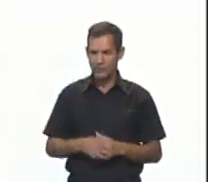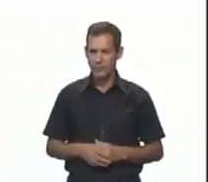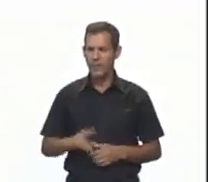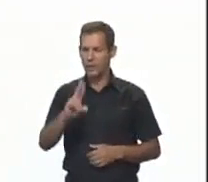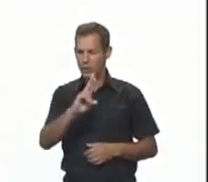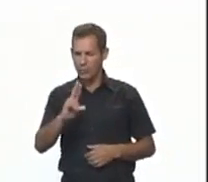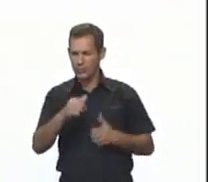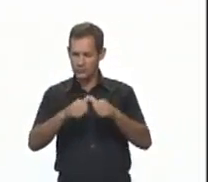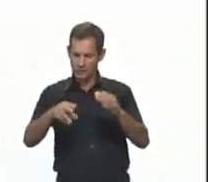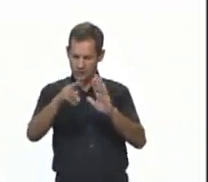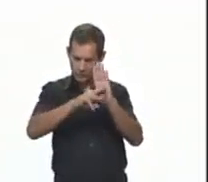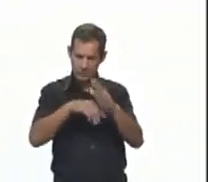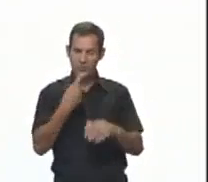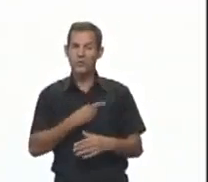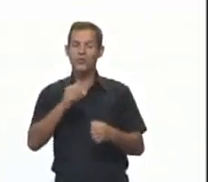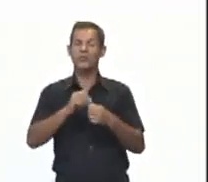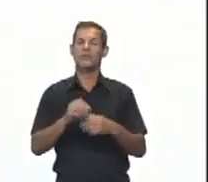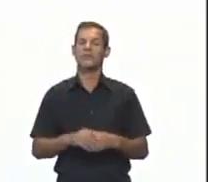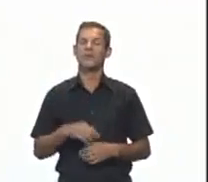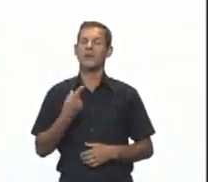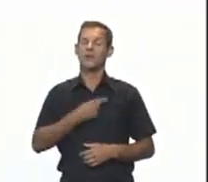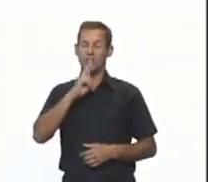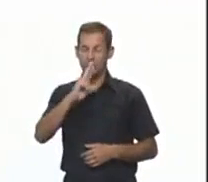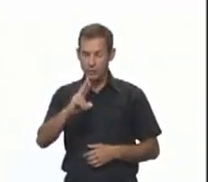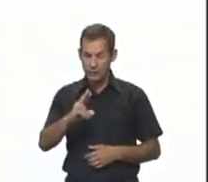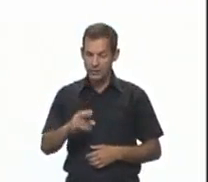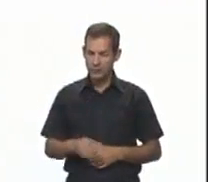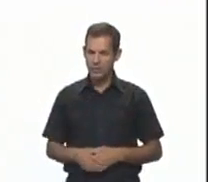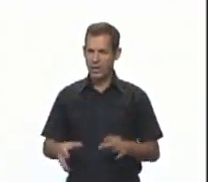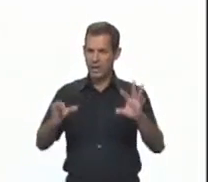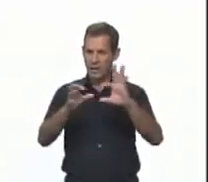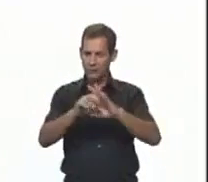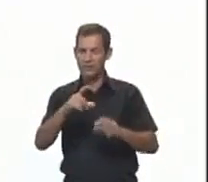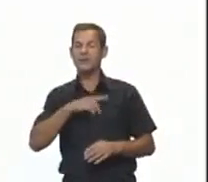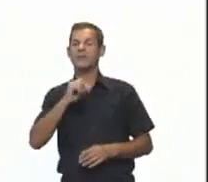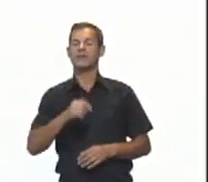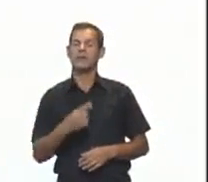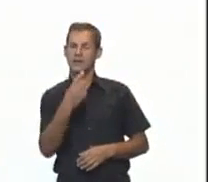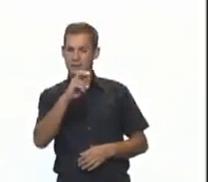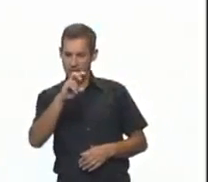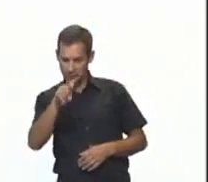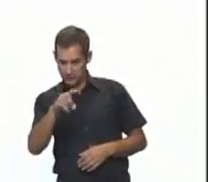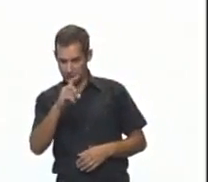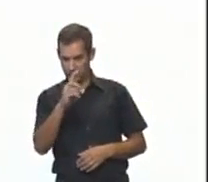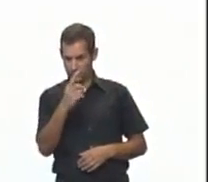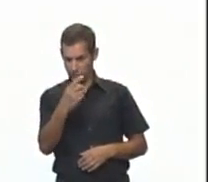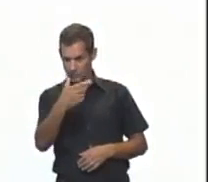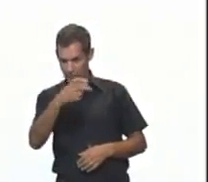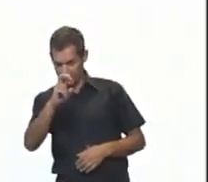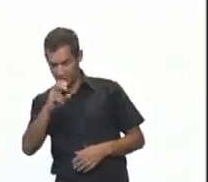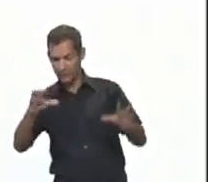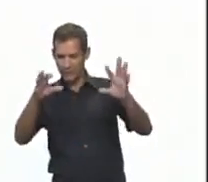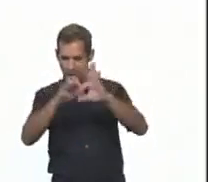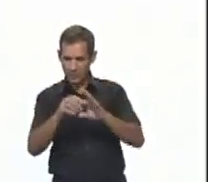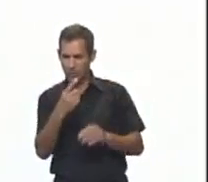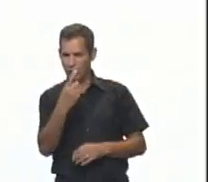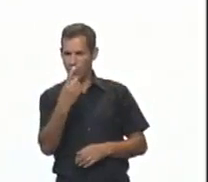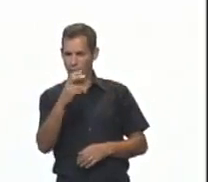Então, utilizando esse método, a gente faz isso, a gente resolve essa integral. A gente tem que 15,125, a